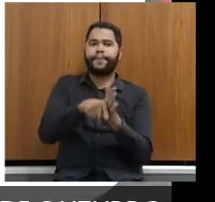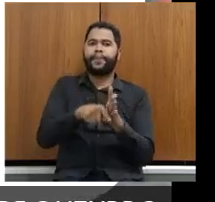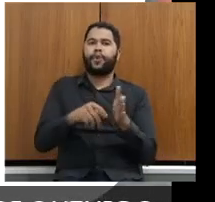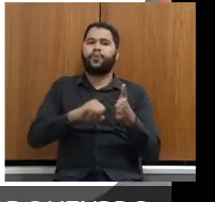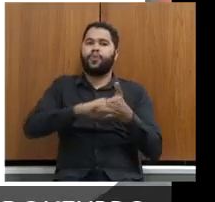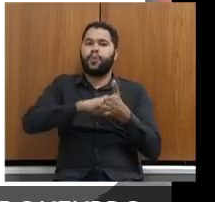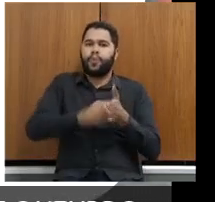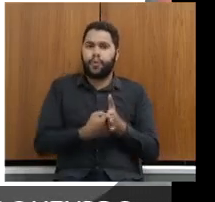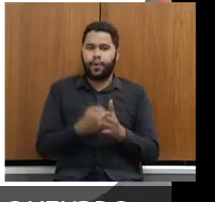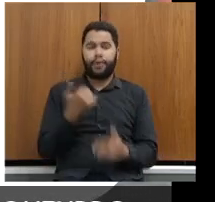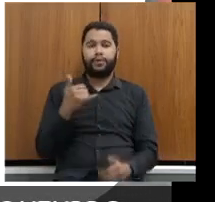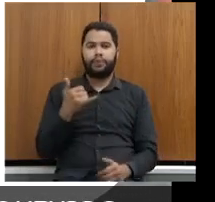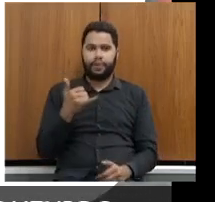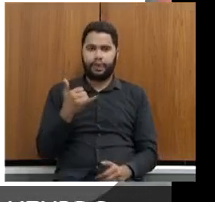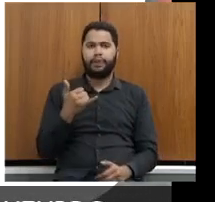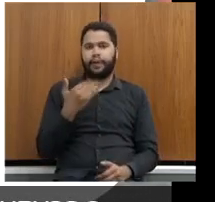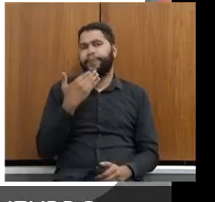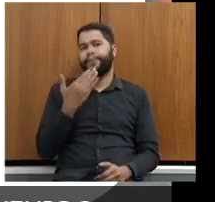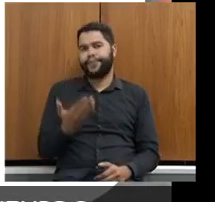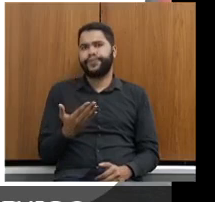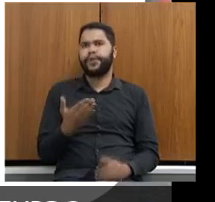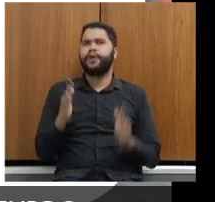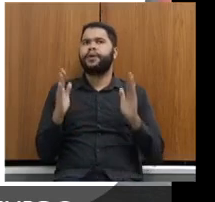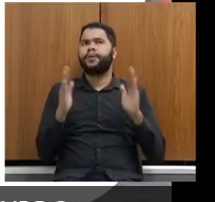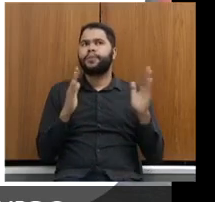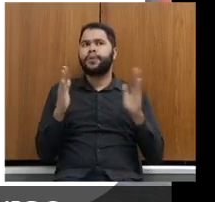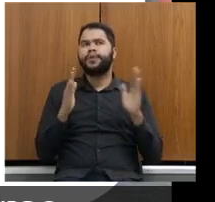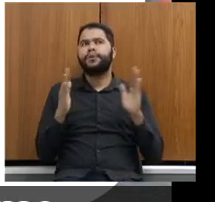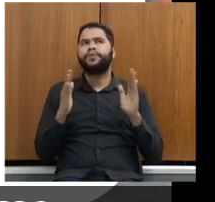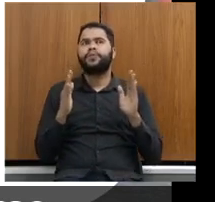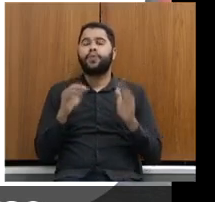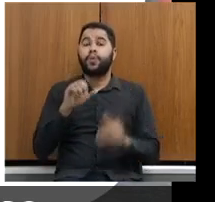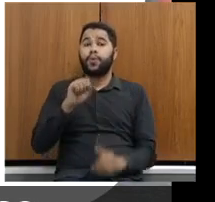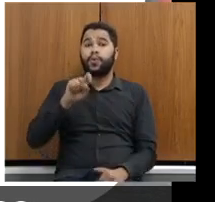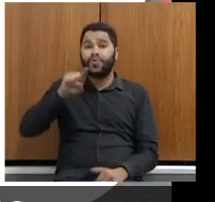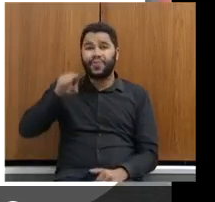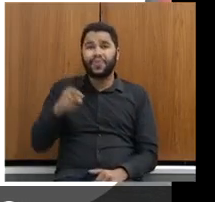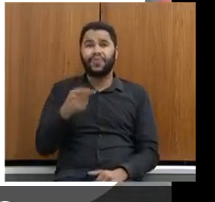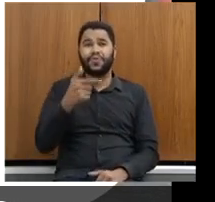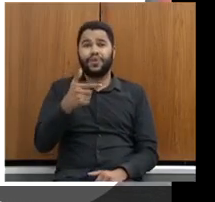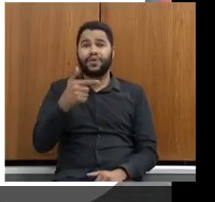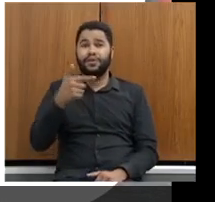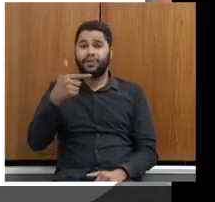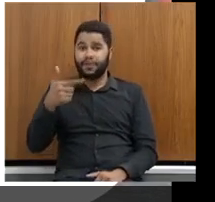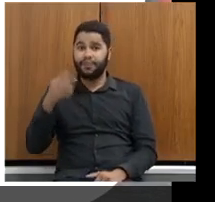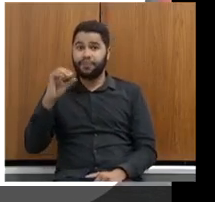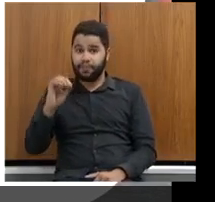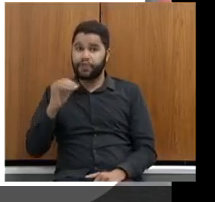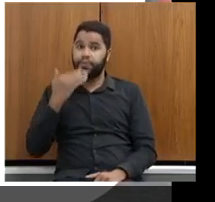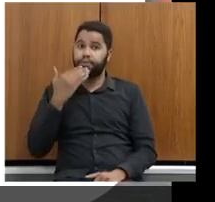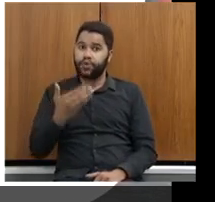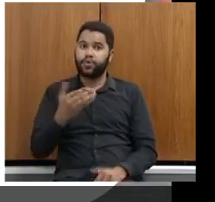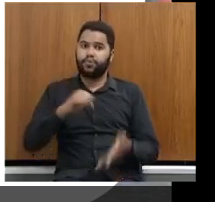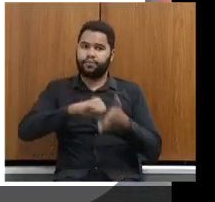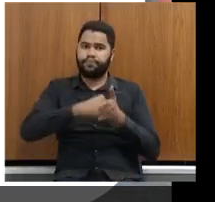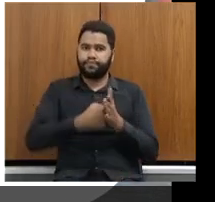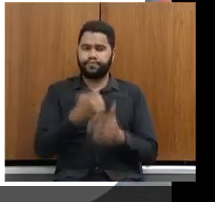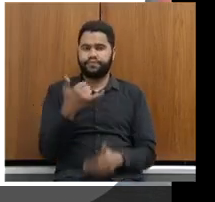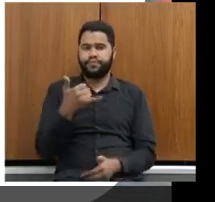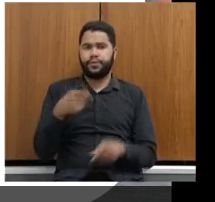bloqueio de celular que era uma reivindicação só nesse período ouvir 8220 solicitações recebidos